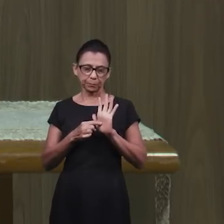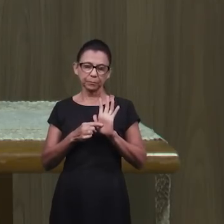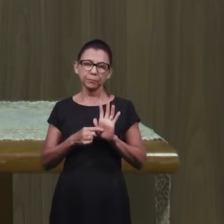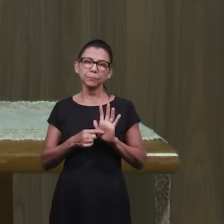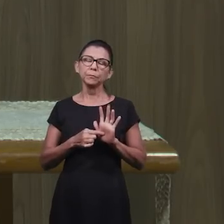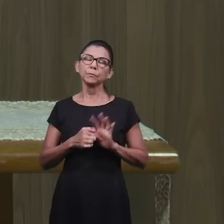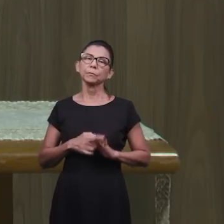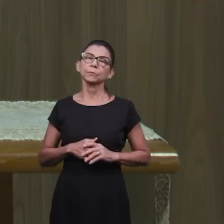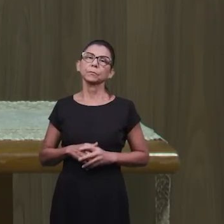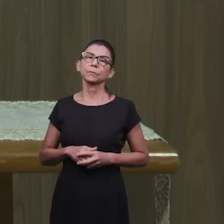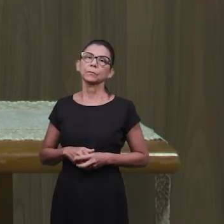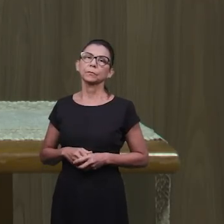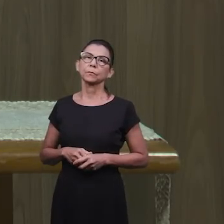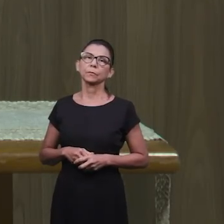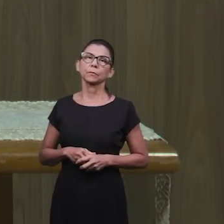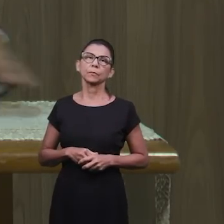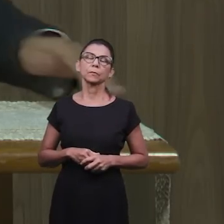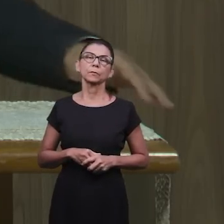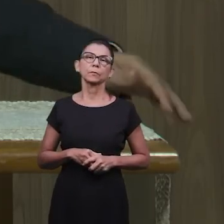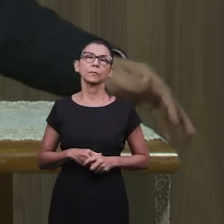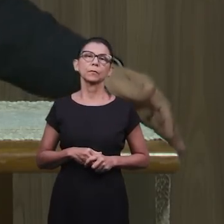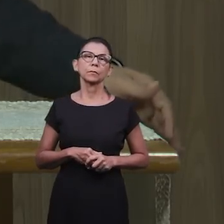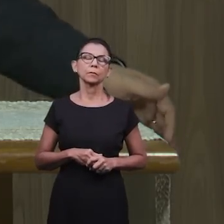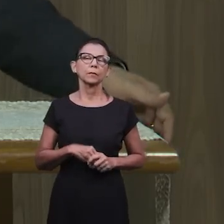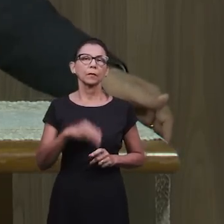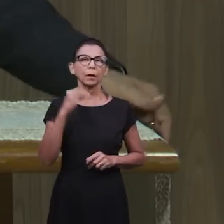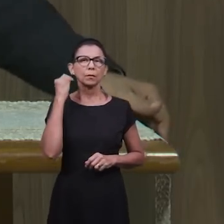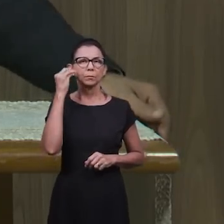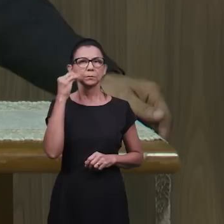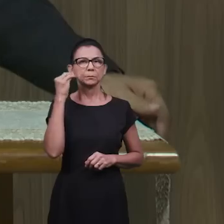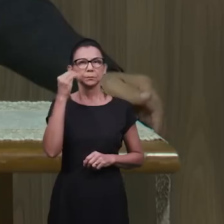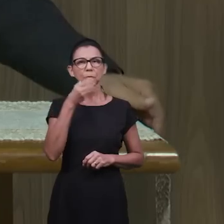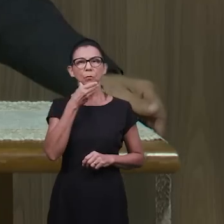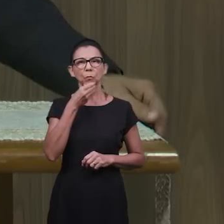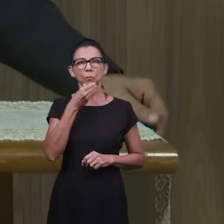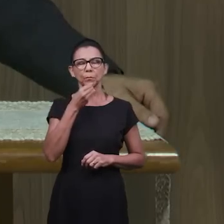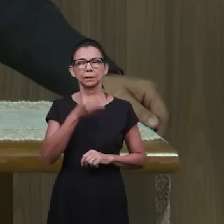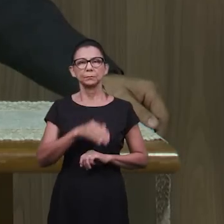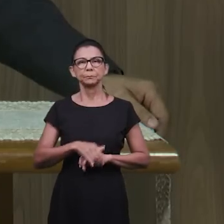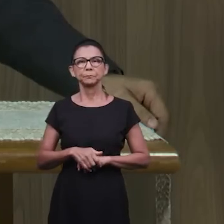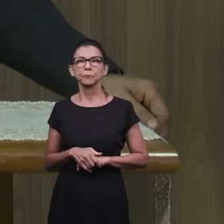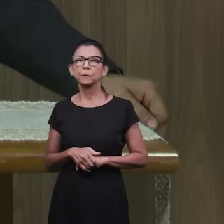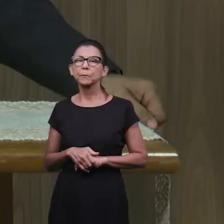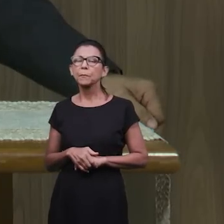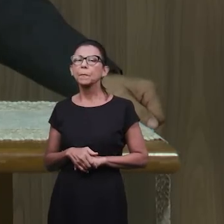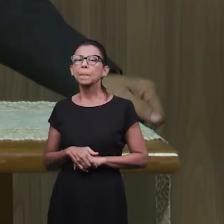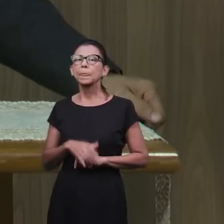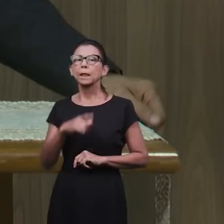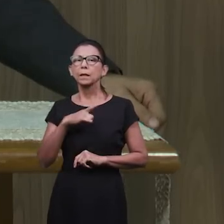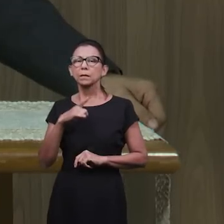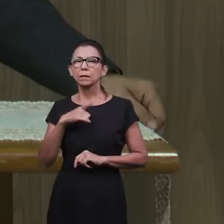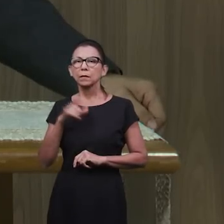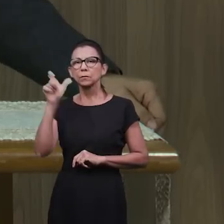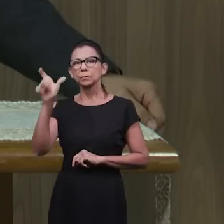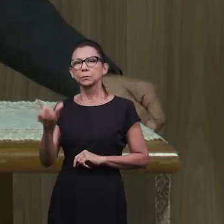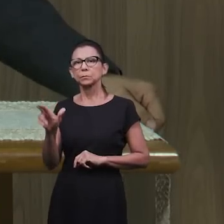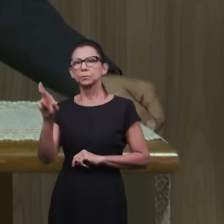aqui, ele fala de uma experiência que um homem teve com o Senhor